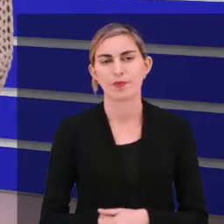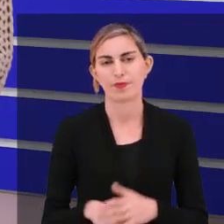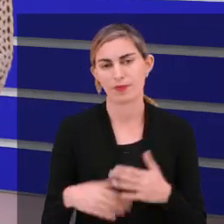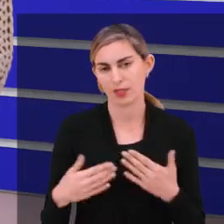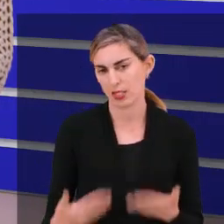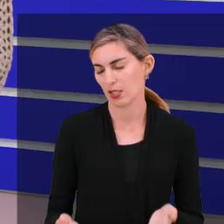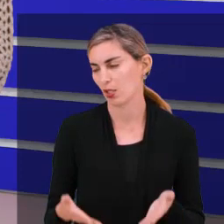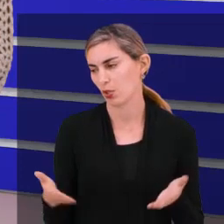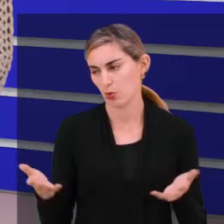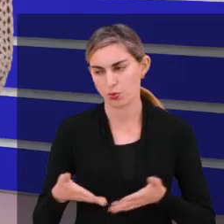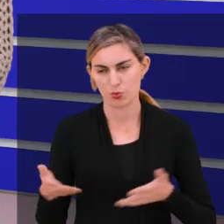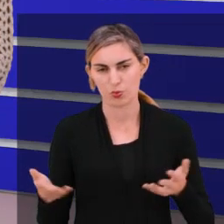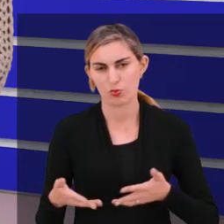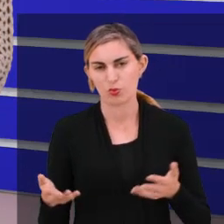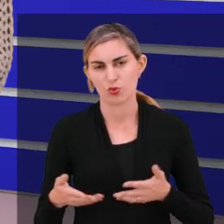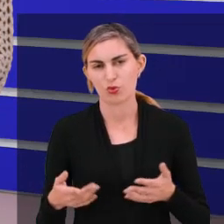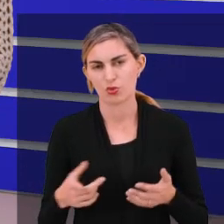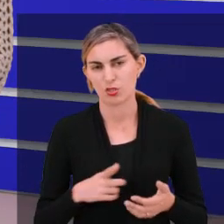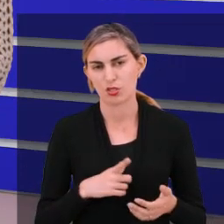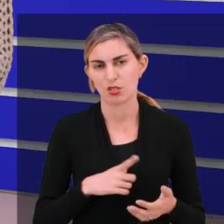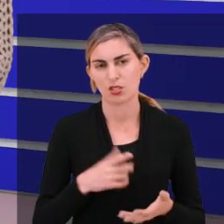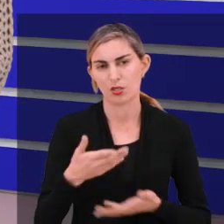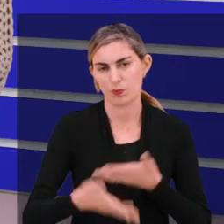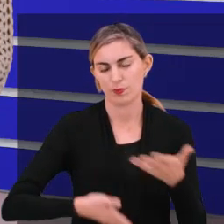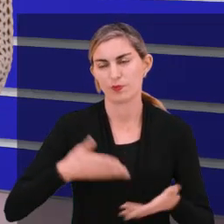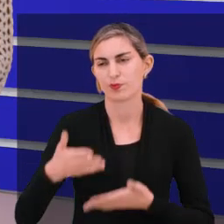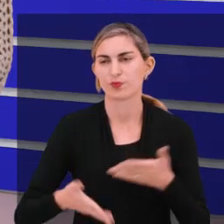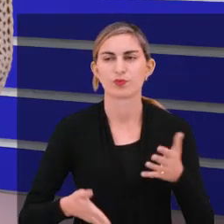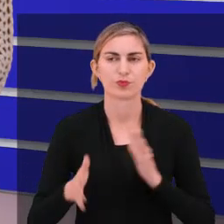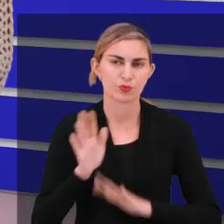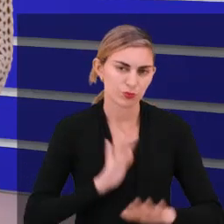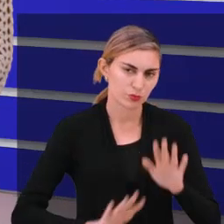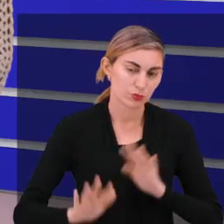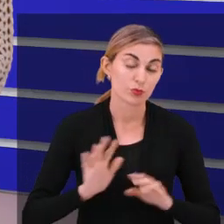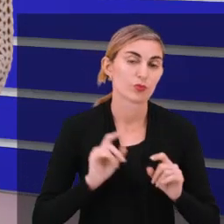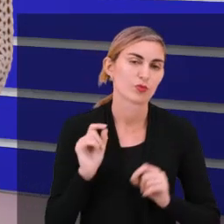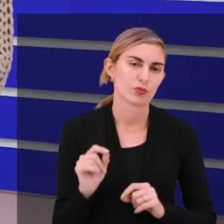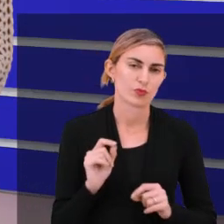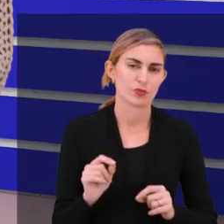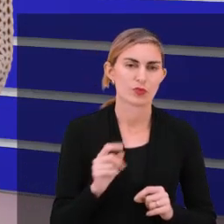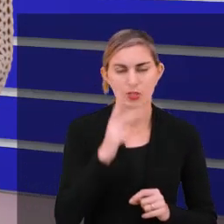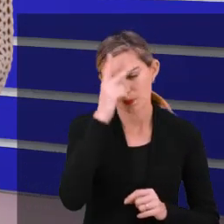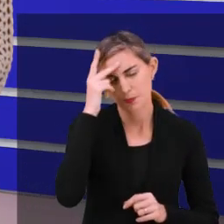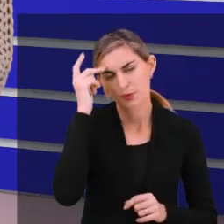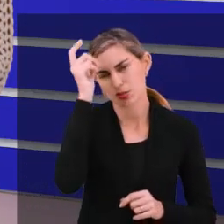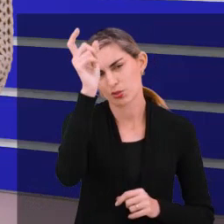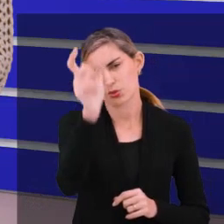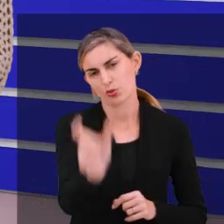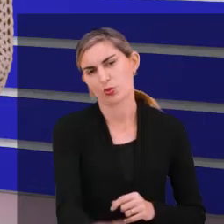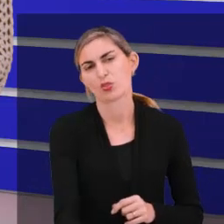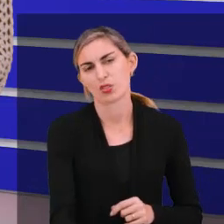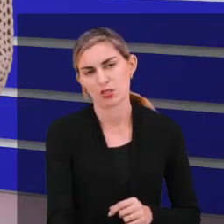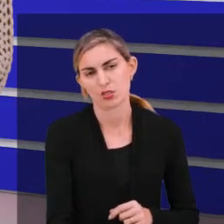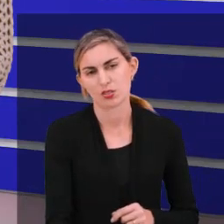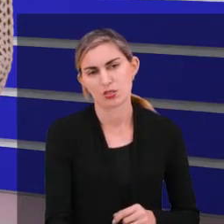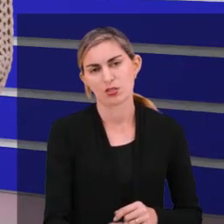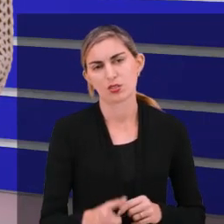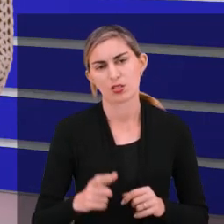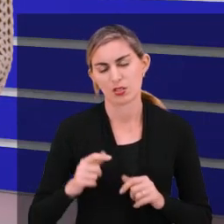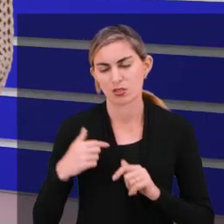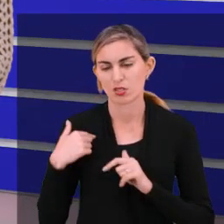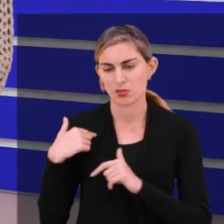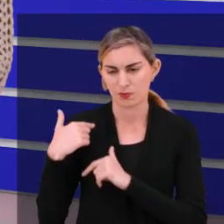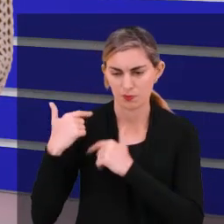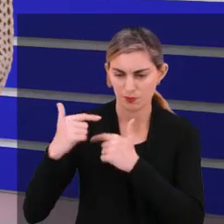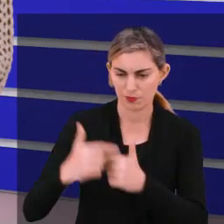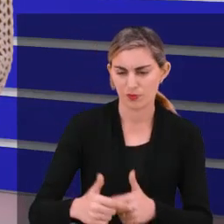Hoje eu tenho muito cuidado, né? São pessoas que já vêm de